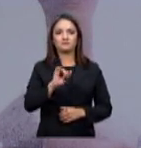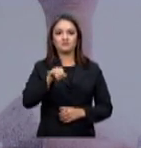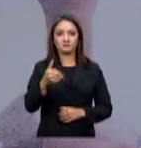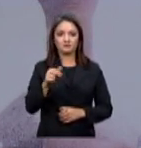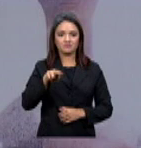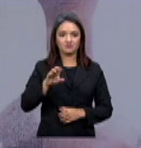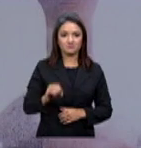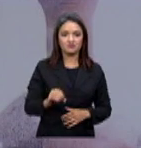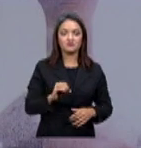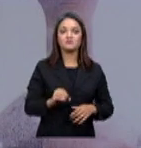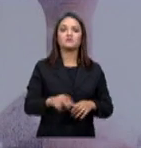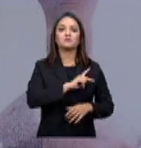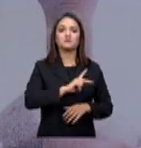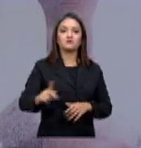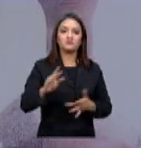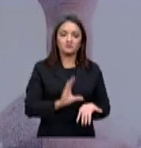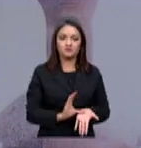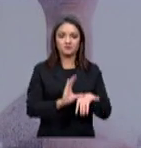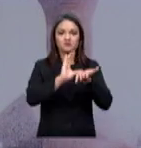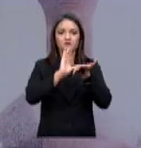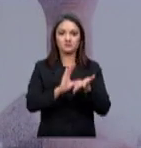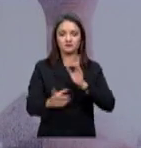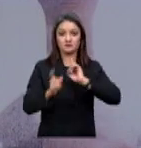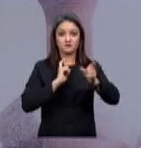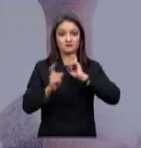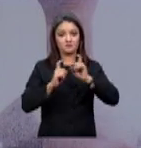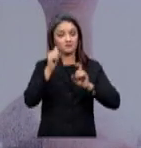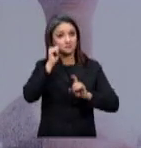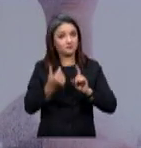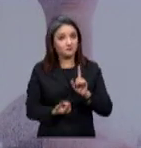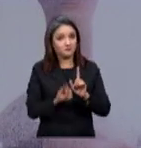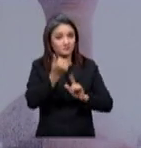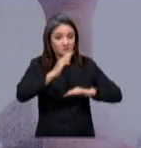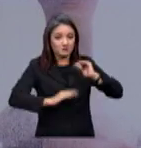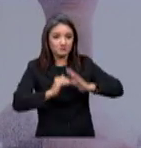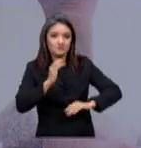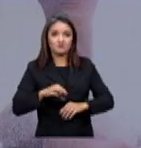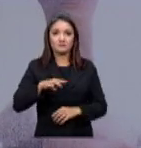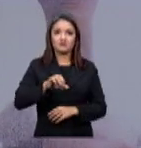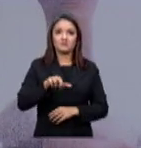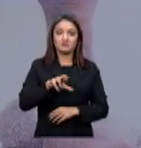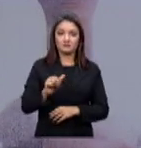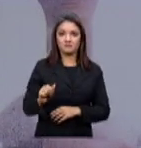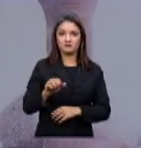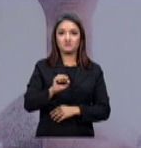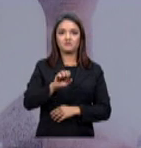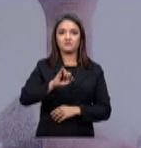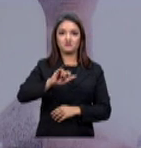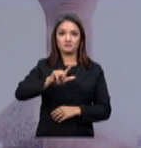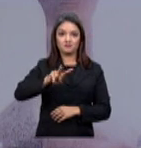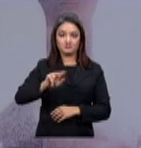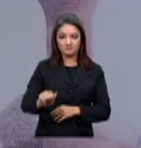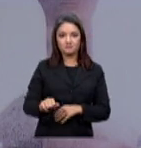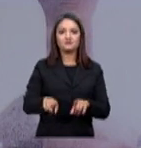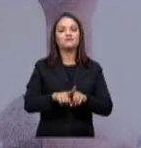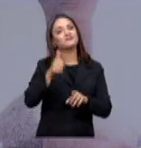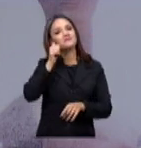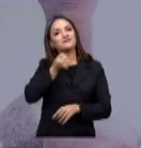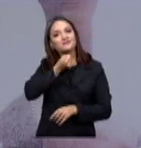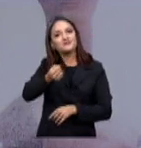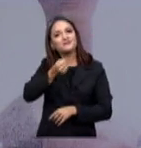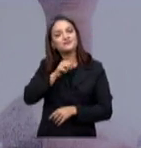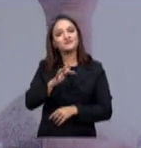Magazine Luiza sua senhoria a senhora economista Maria Silvia Bastos Marques sua senhoria a senhora jornalista